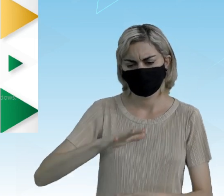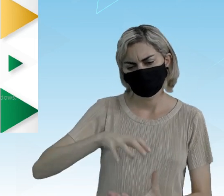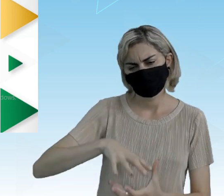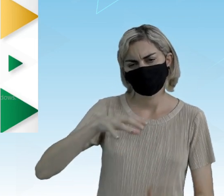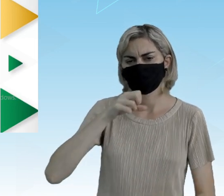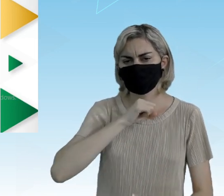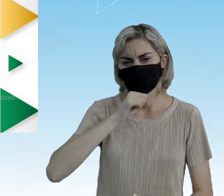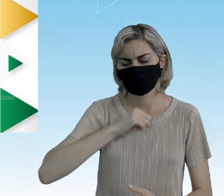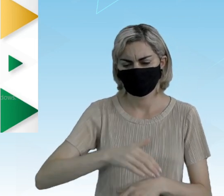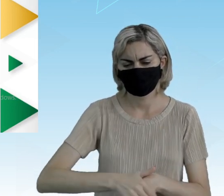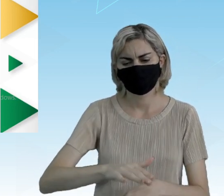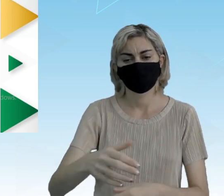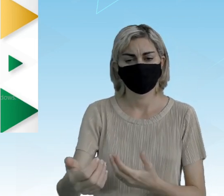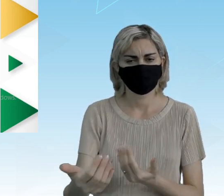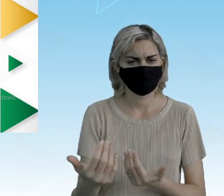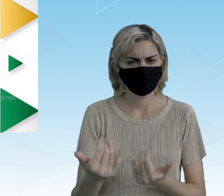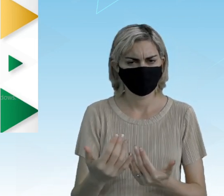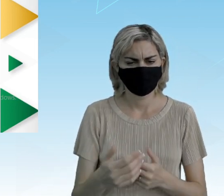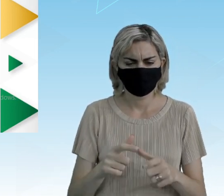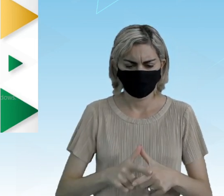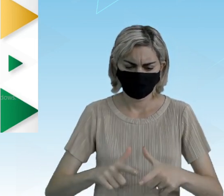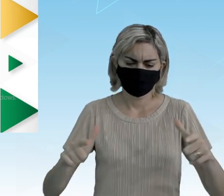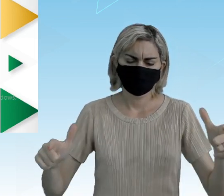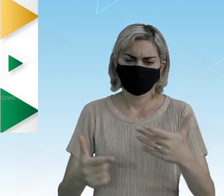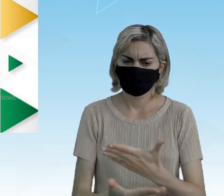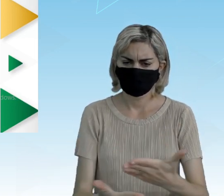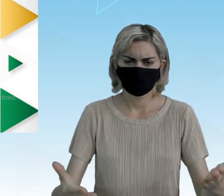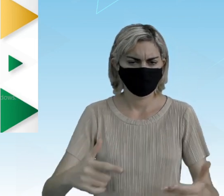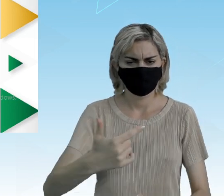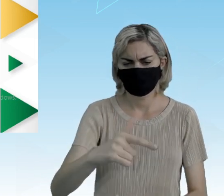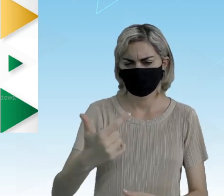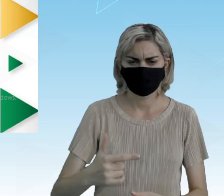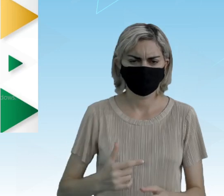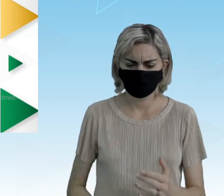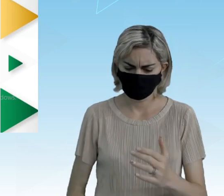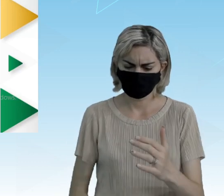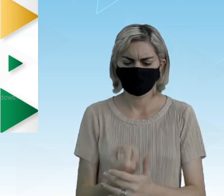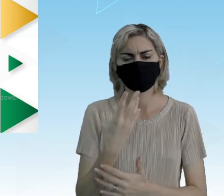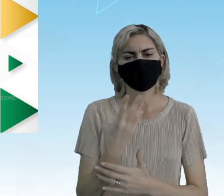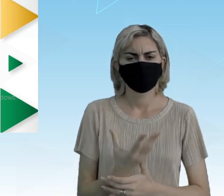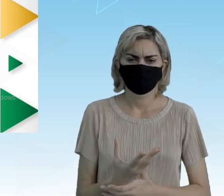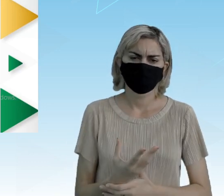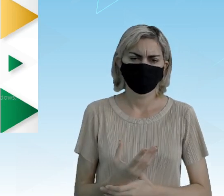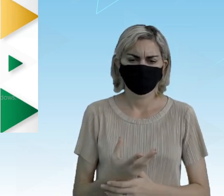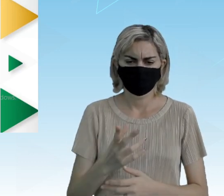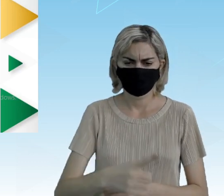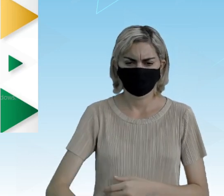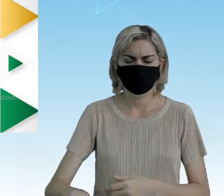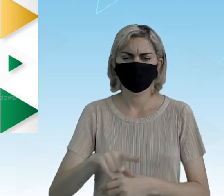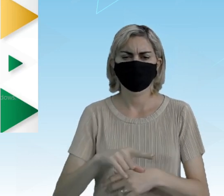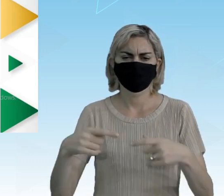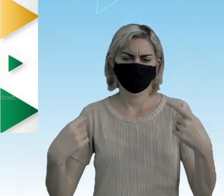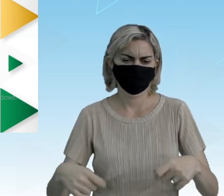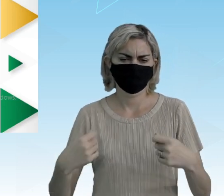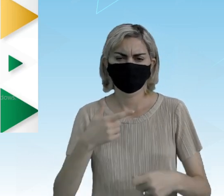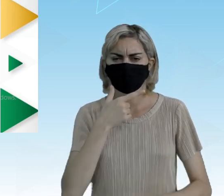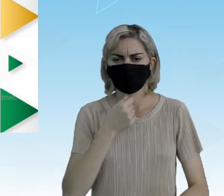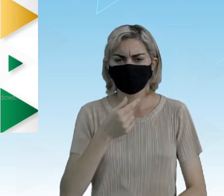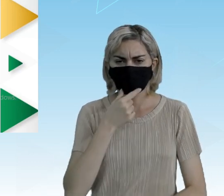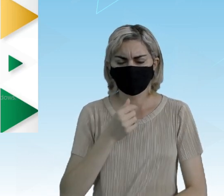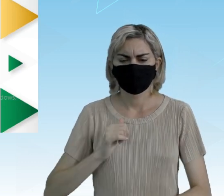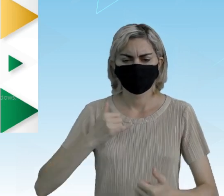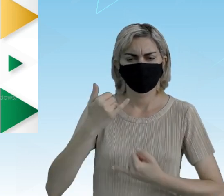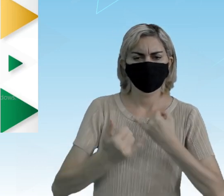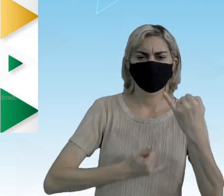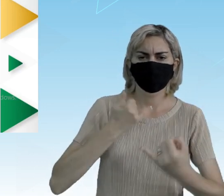velhos para os mais novos. Na maioria deles não há nenhuma origem específica, nascendo da necessidade do homem para